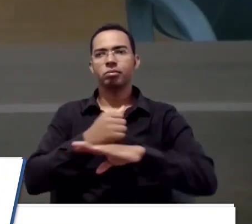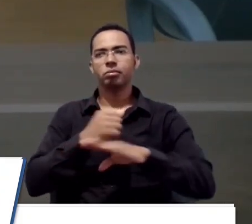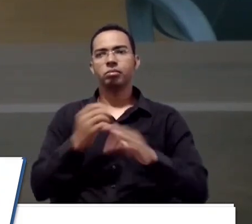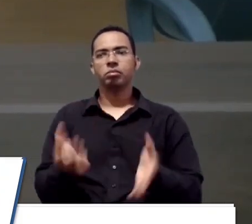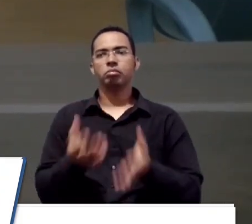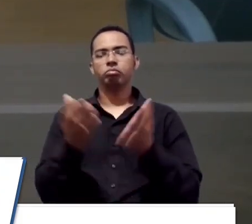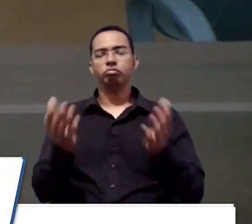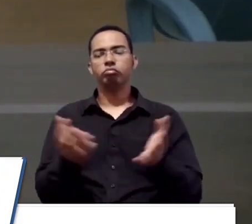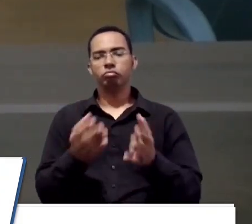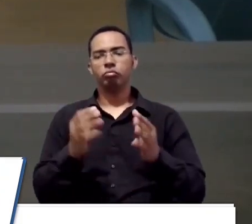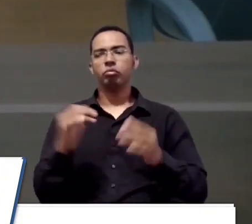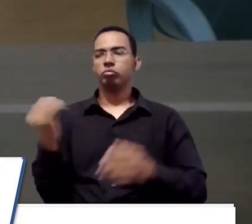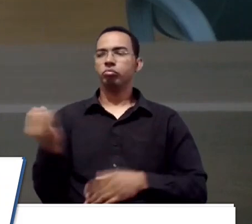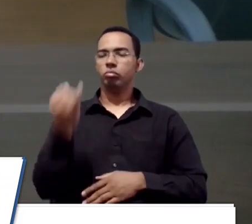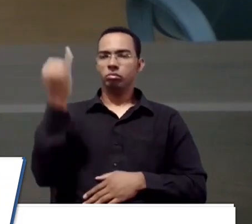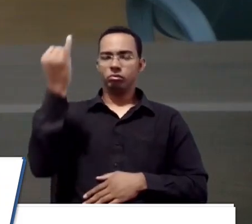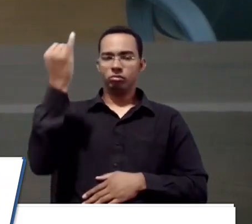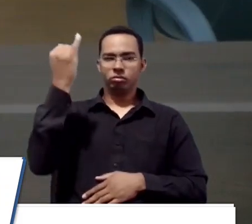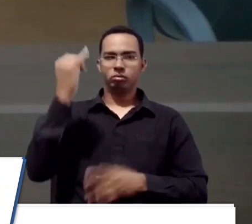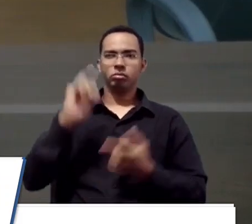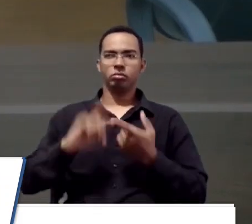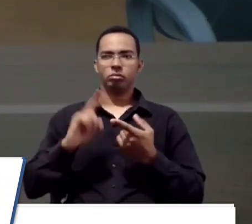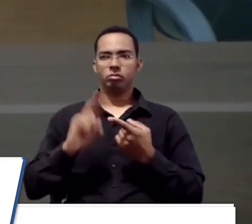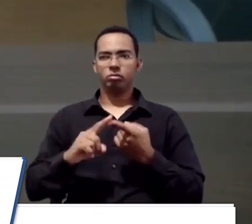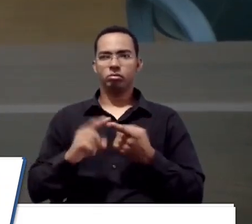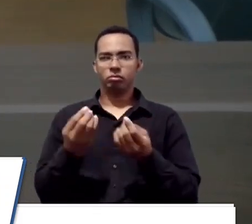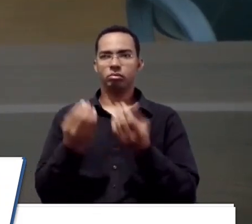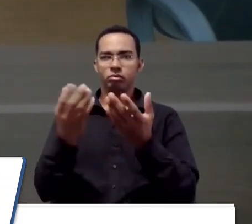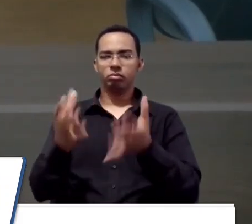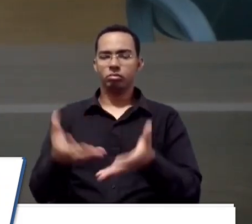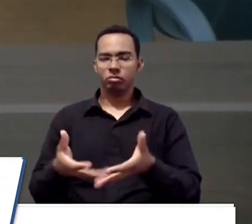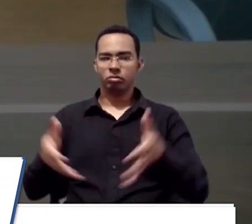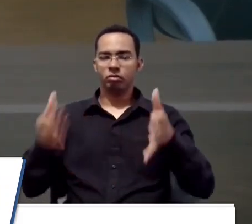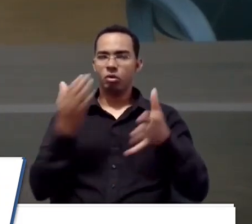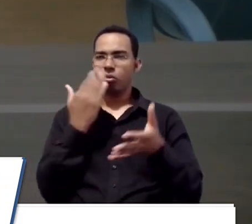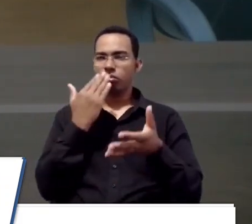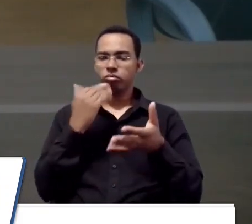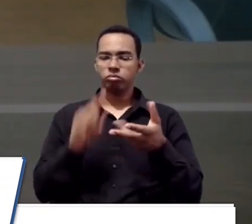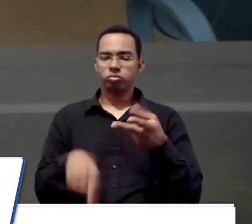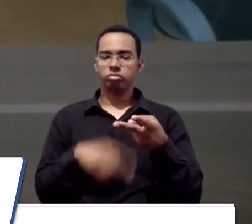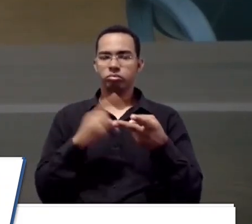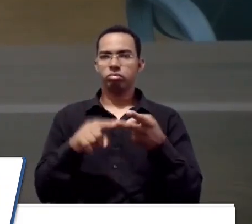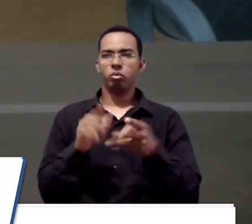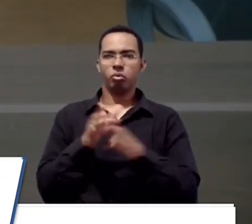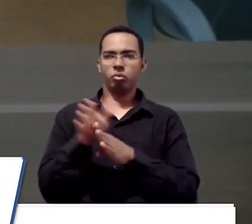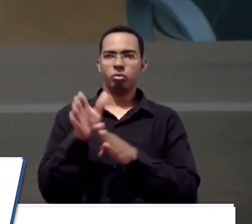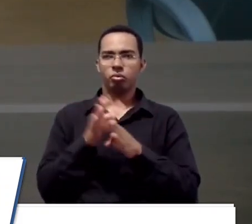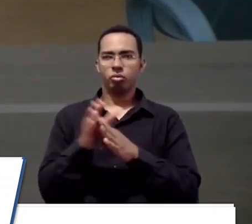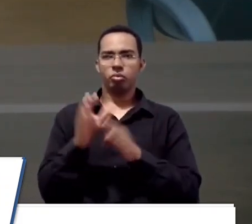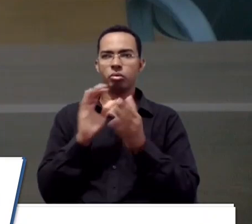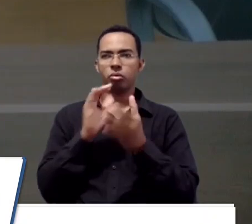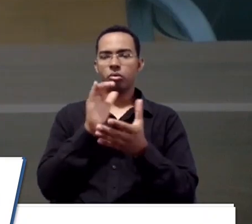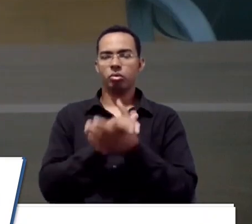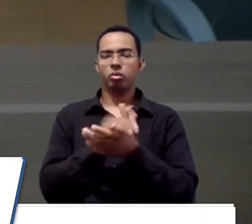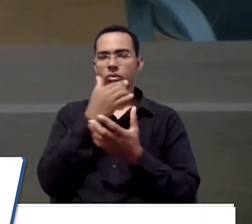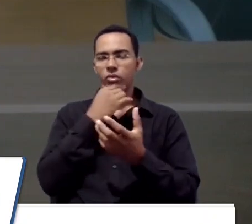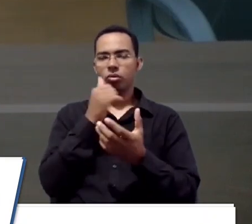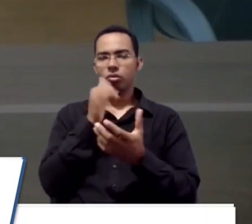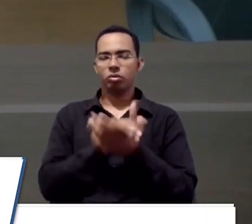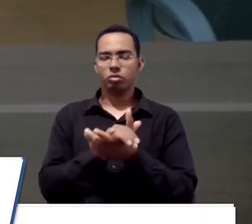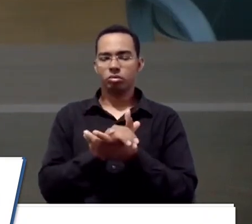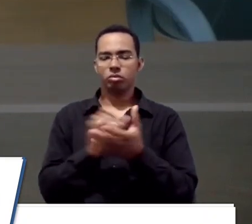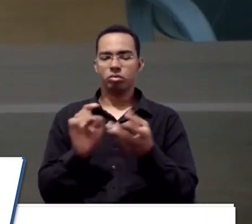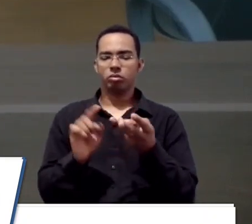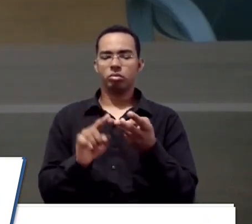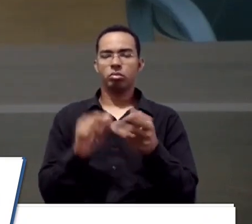ações importantes, como a distribuição de cestas básicas, o aconselhamento de casais, trabalho em prol